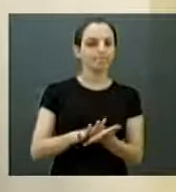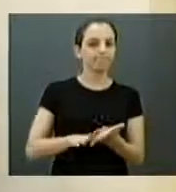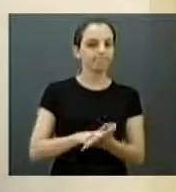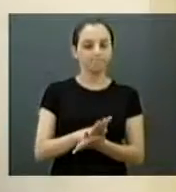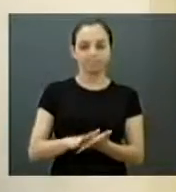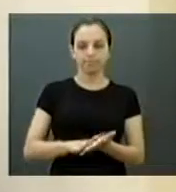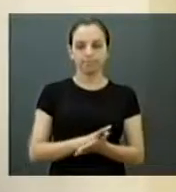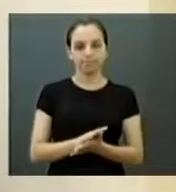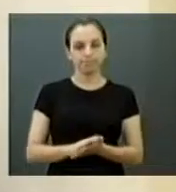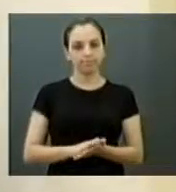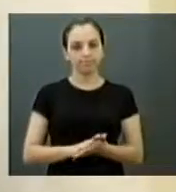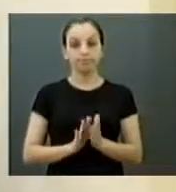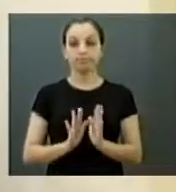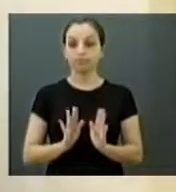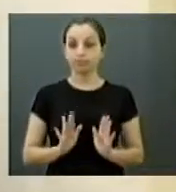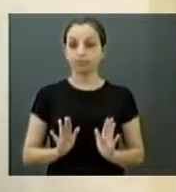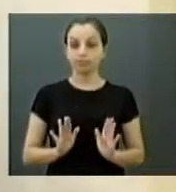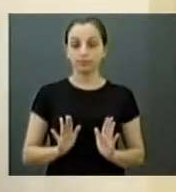Então,